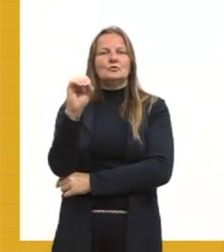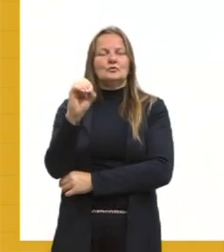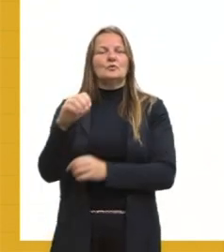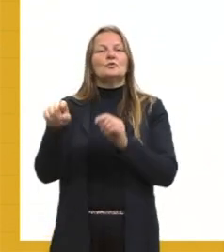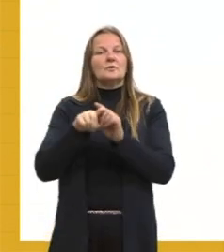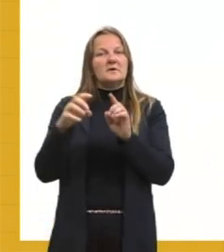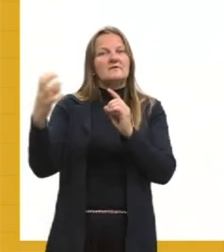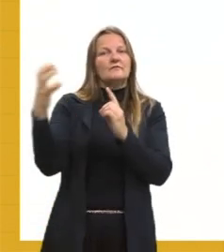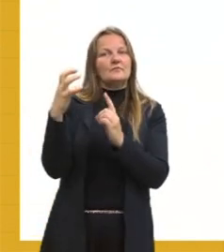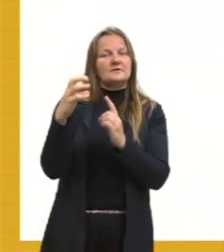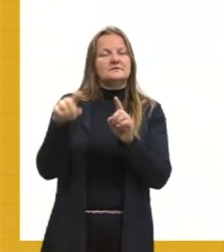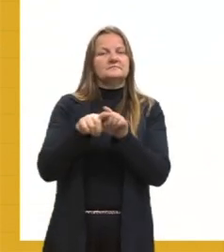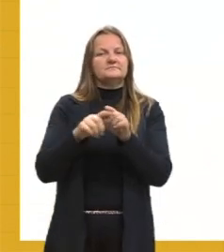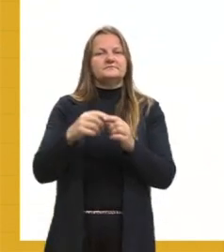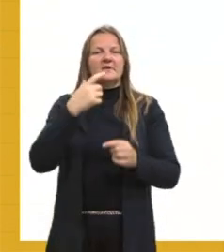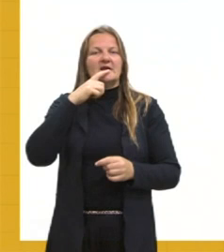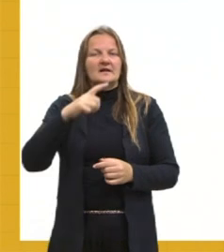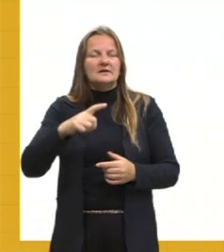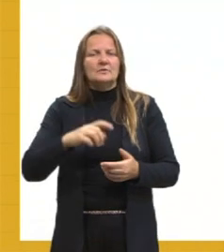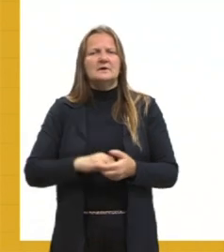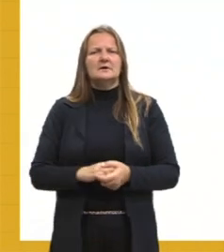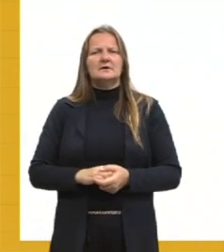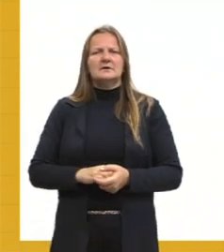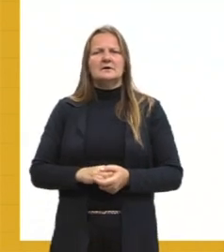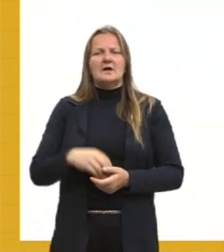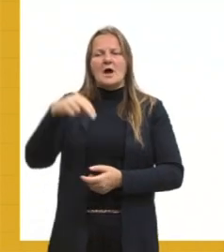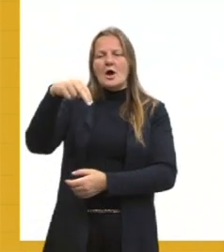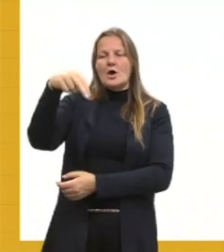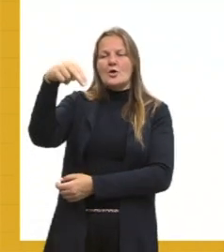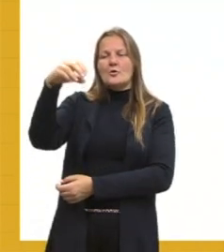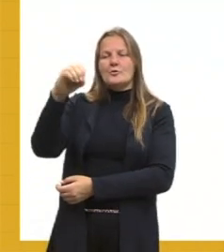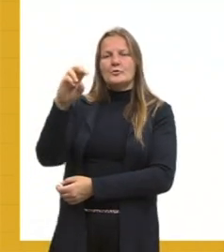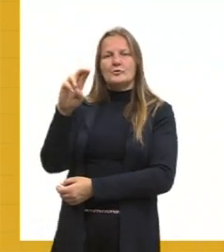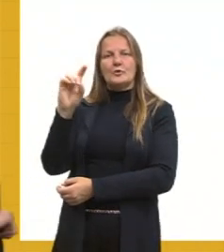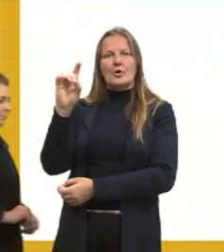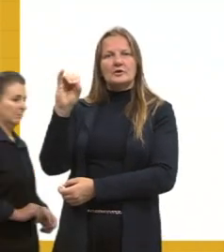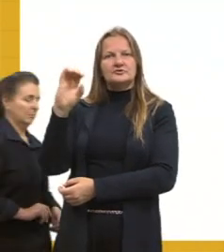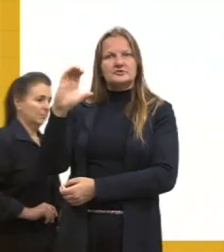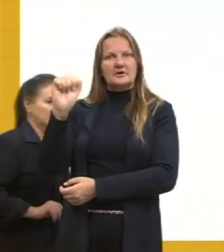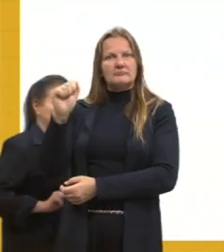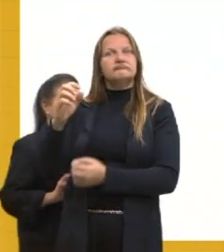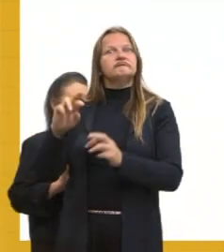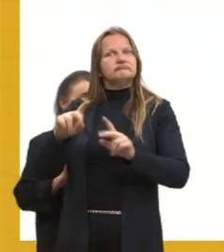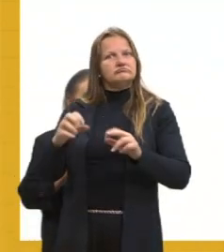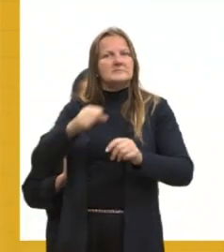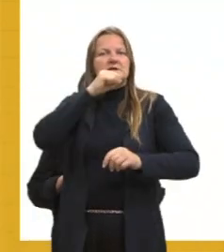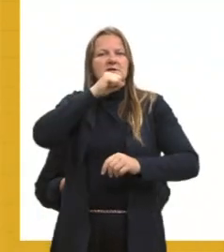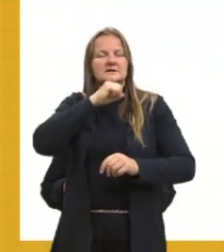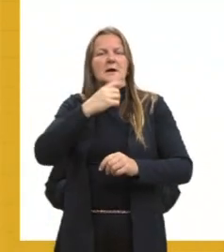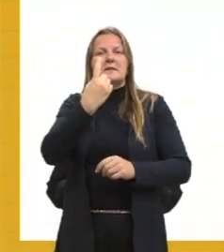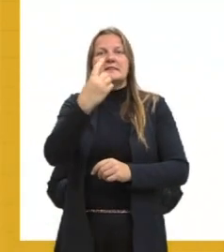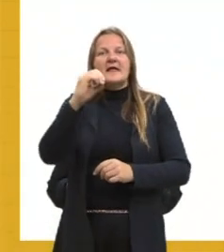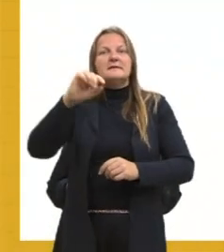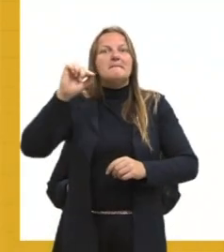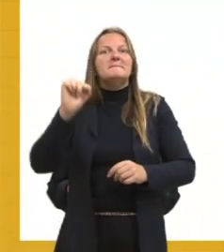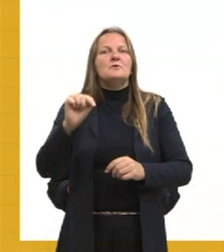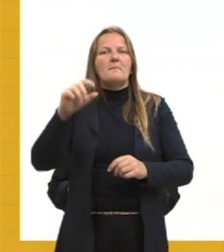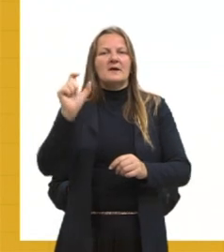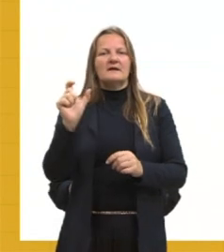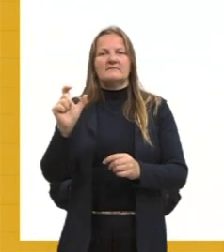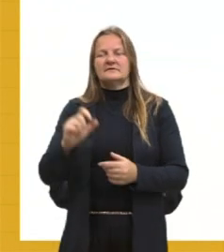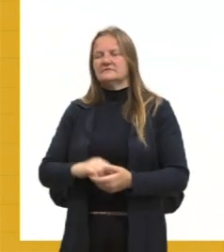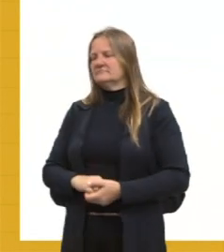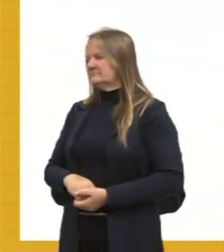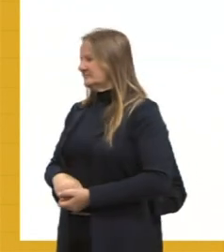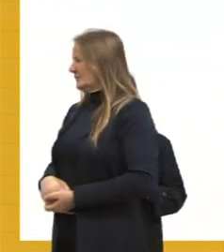inglesa foi a influência da língua Nórdica antiga né em torno de 10 mil palavras e essas palavras